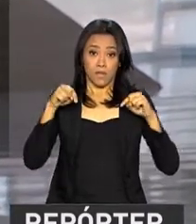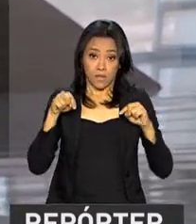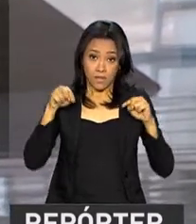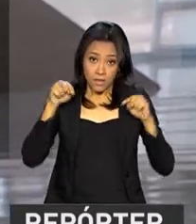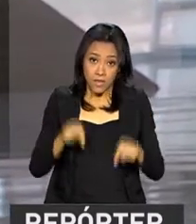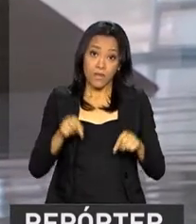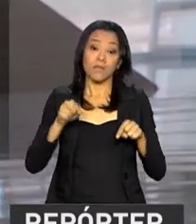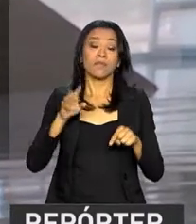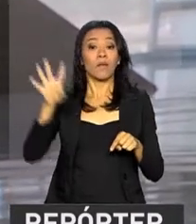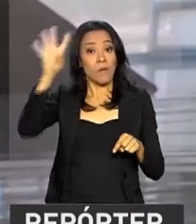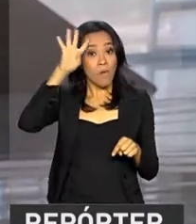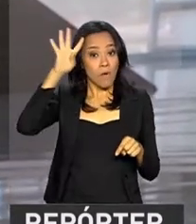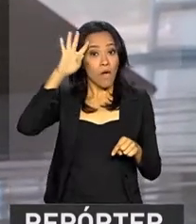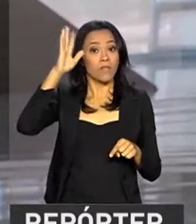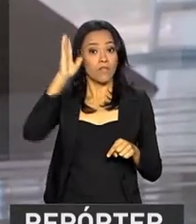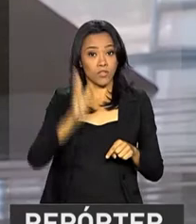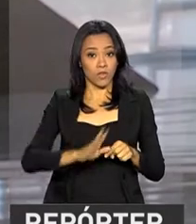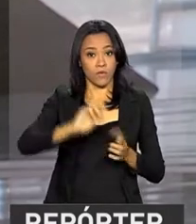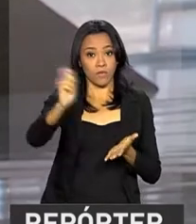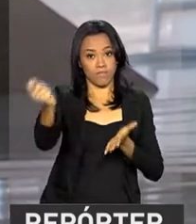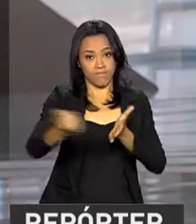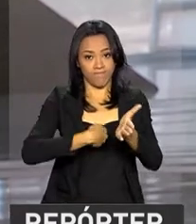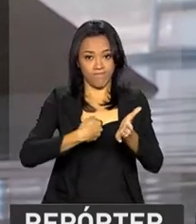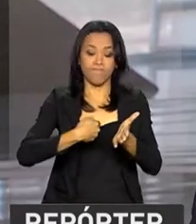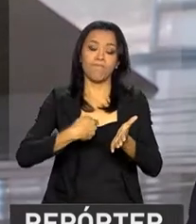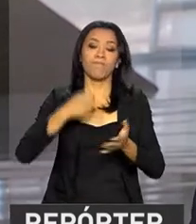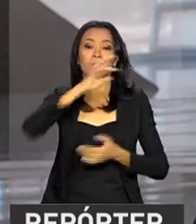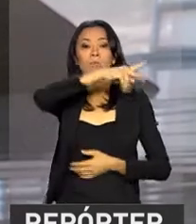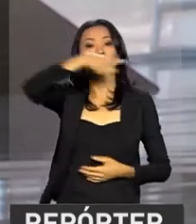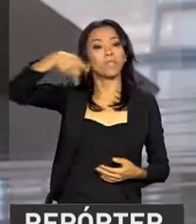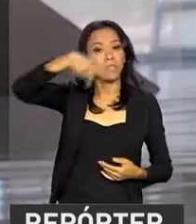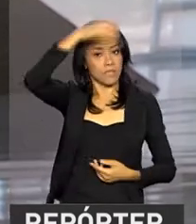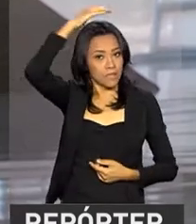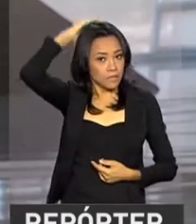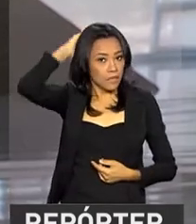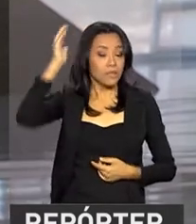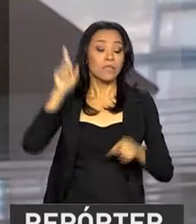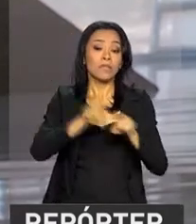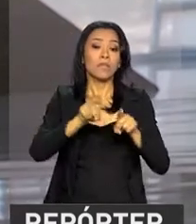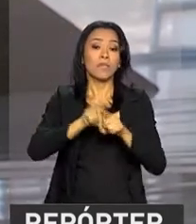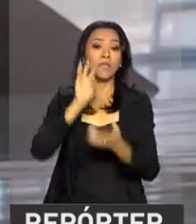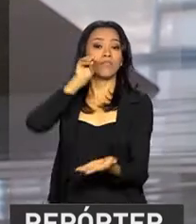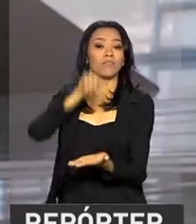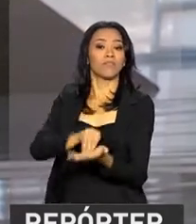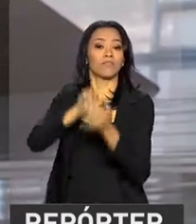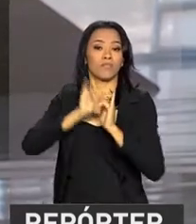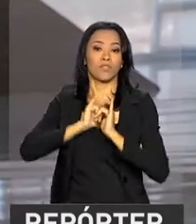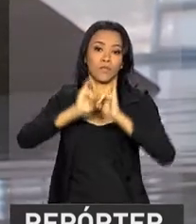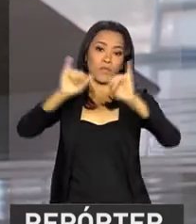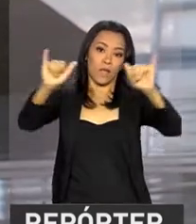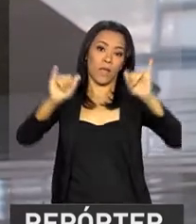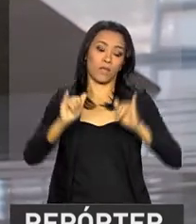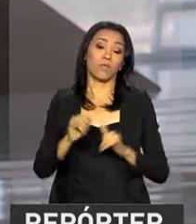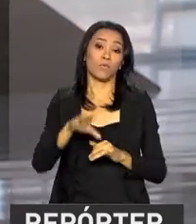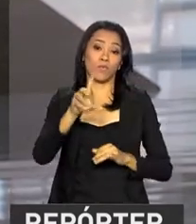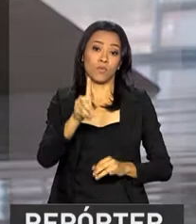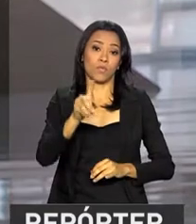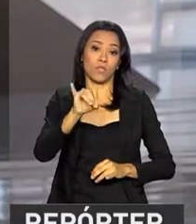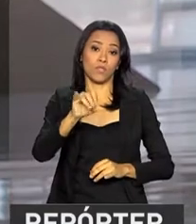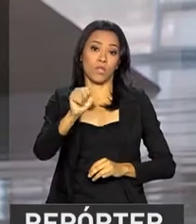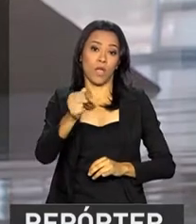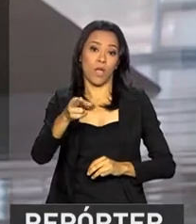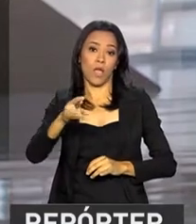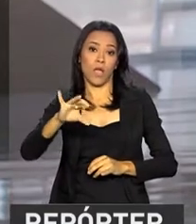thaíssa foi sancionada pelo presidente michel temer e publicada no diário oficial da união a lei que